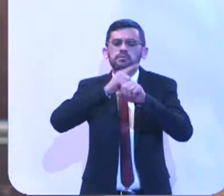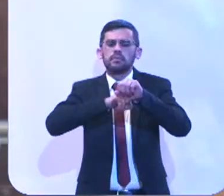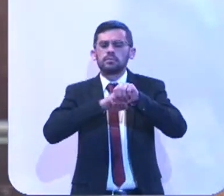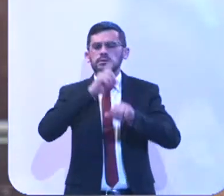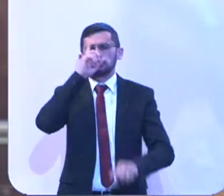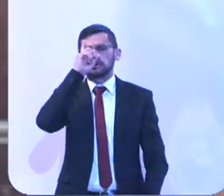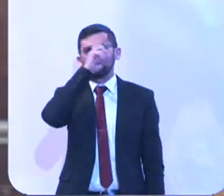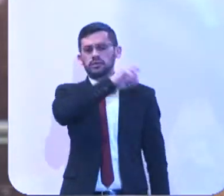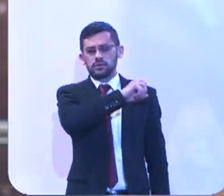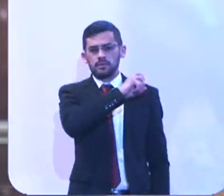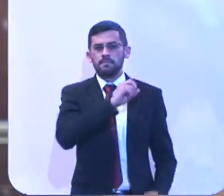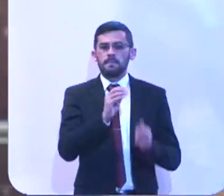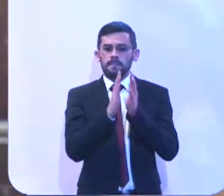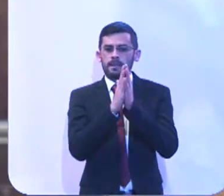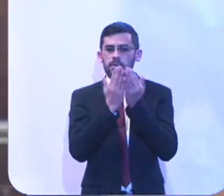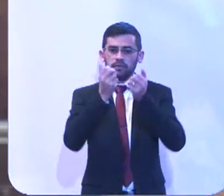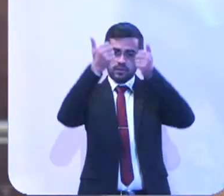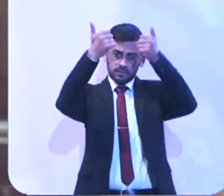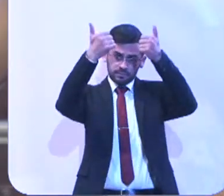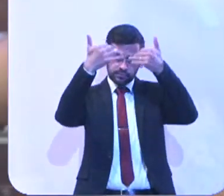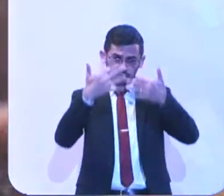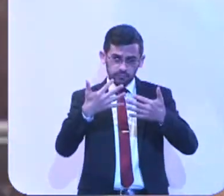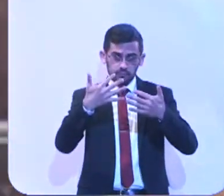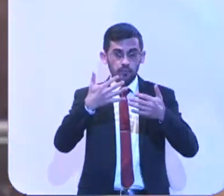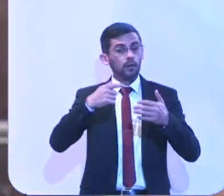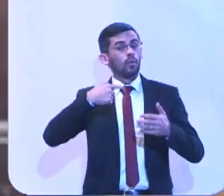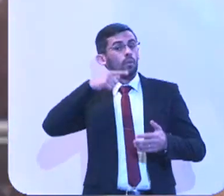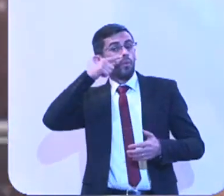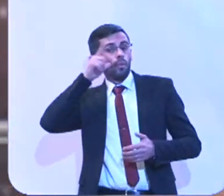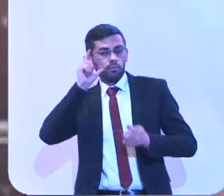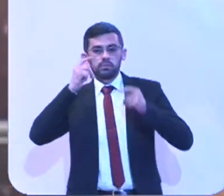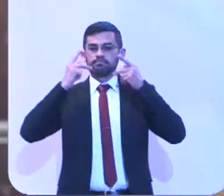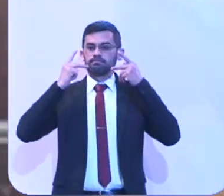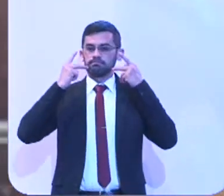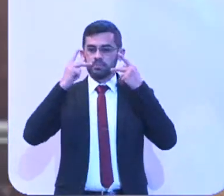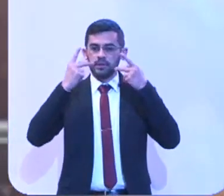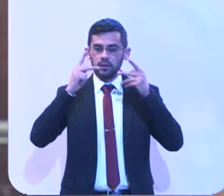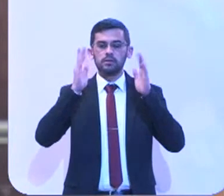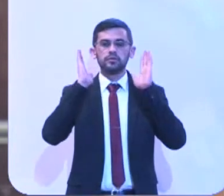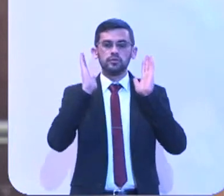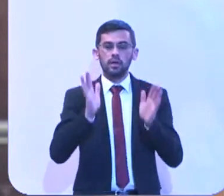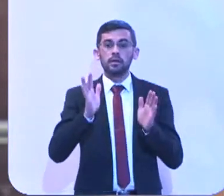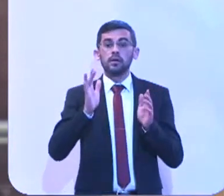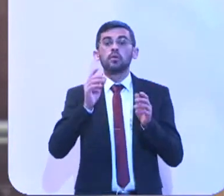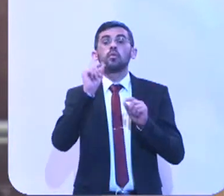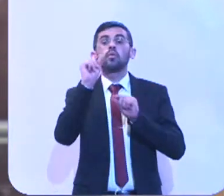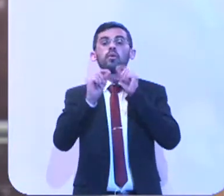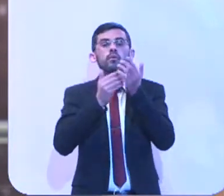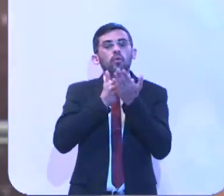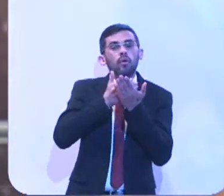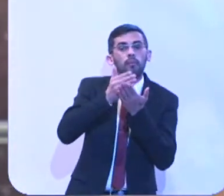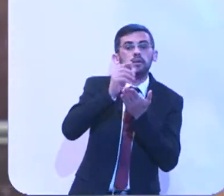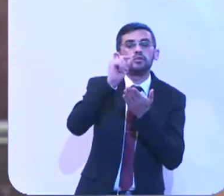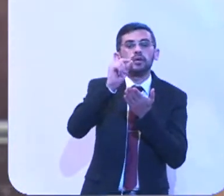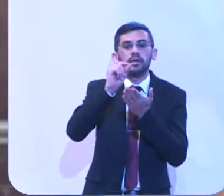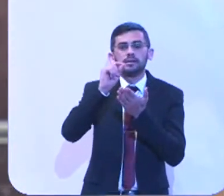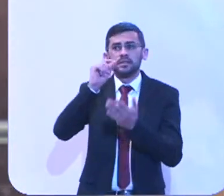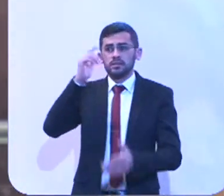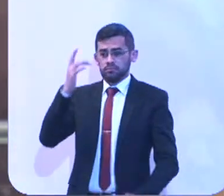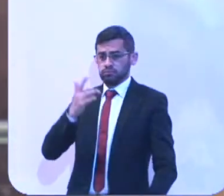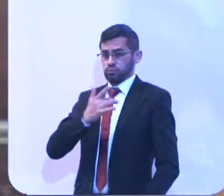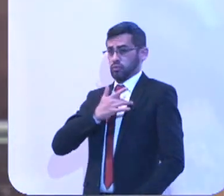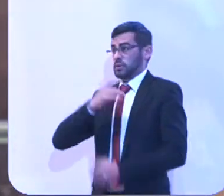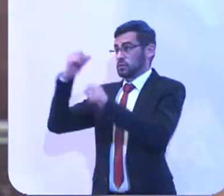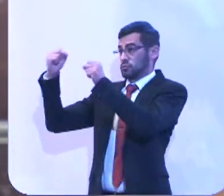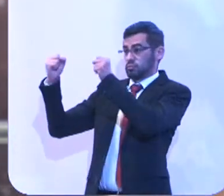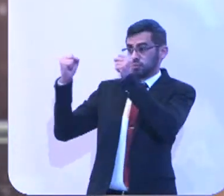essa. A Bíblia vai dizer, e eu preguei ontem, primeiro que ela vem através de um toque do poder de